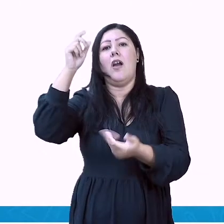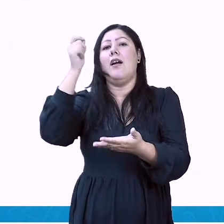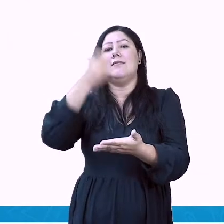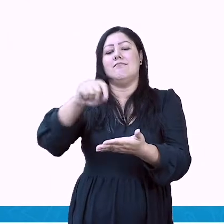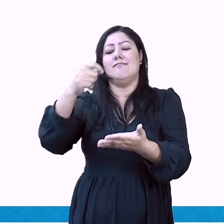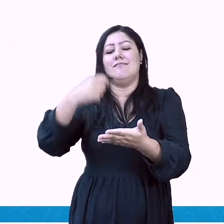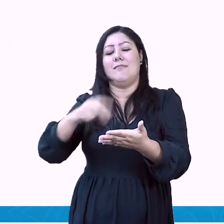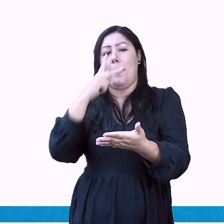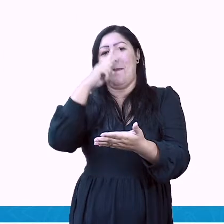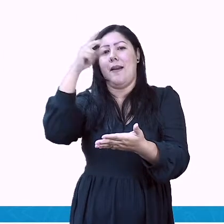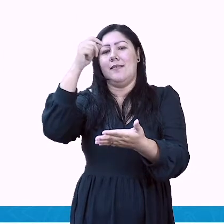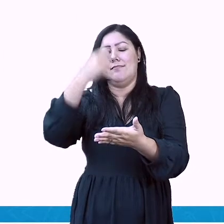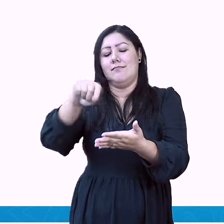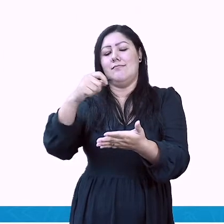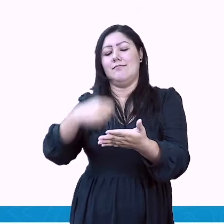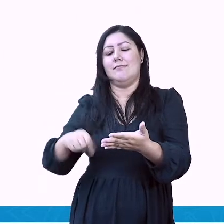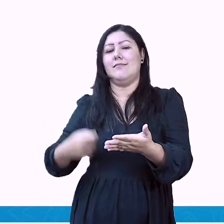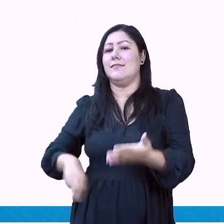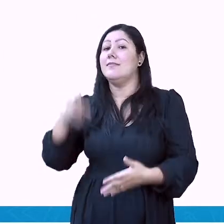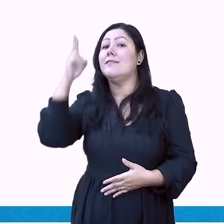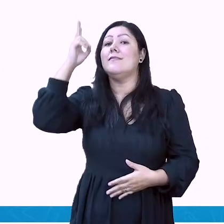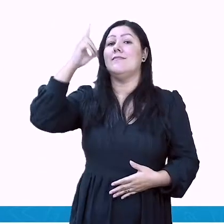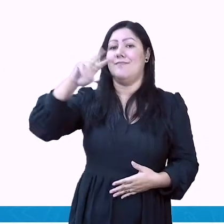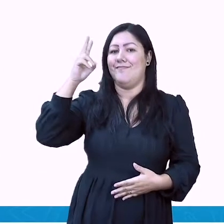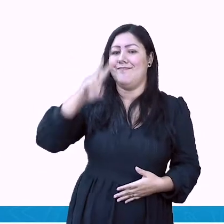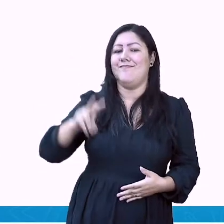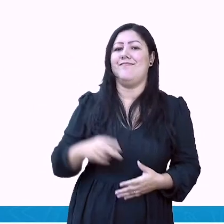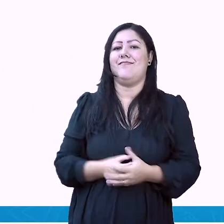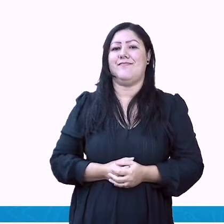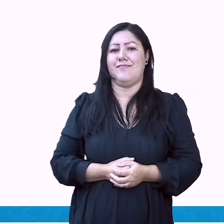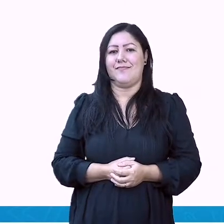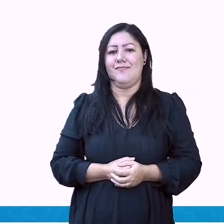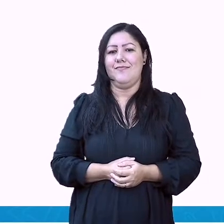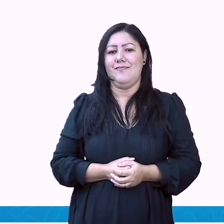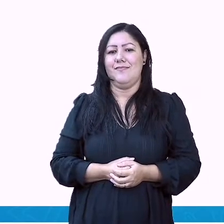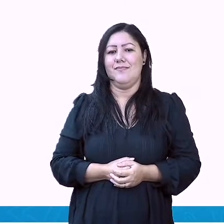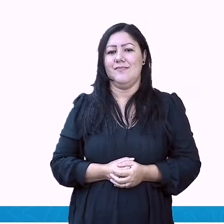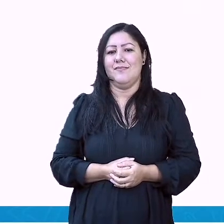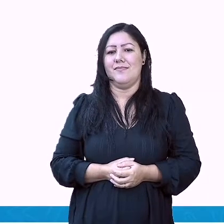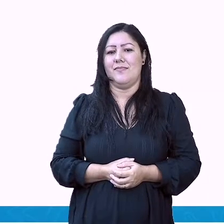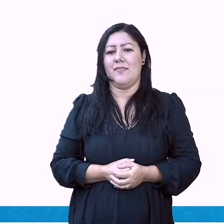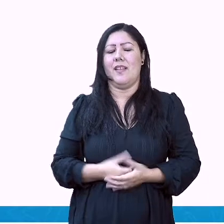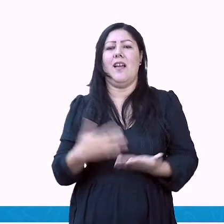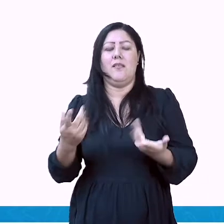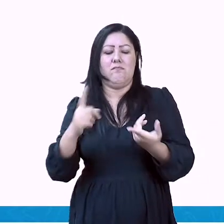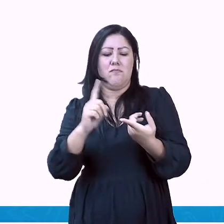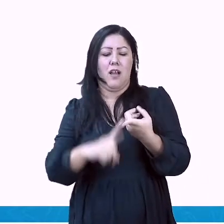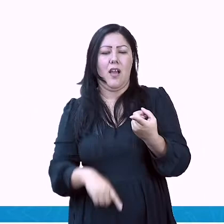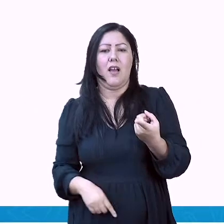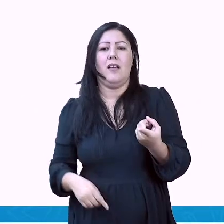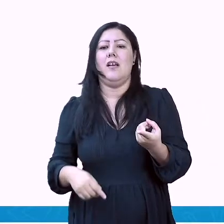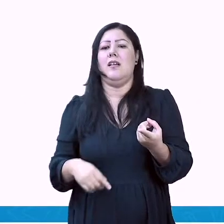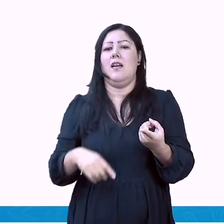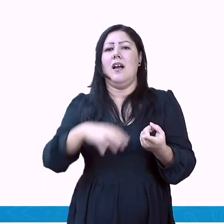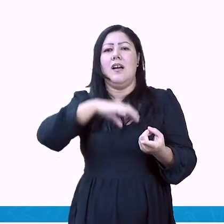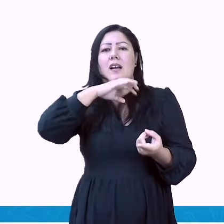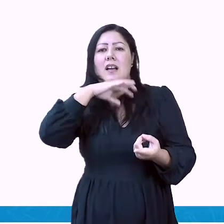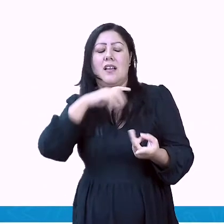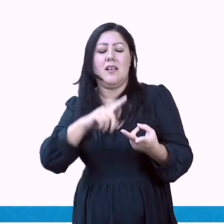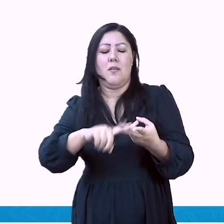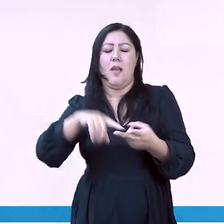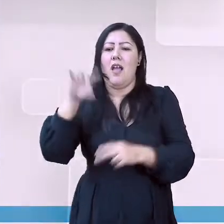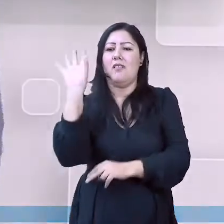está estudando o que pessoas e os animais, as florestas,